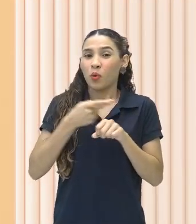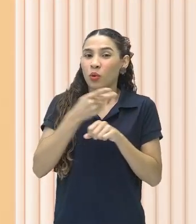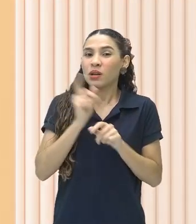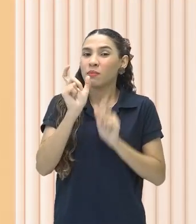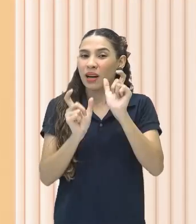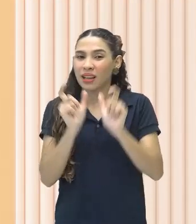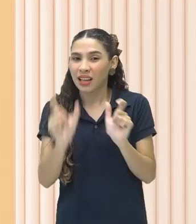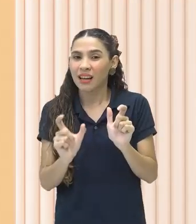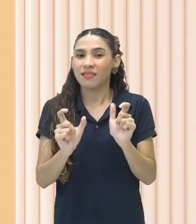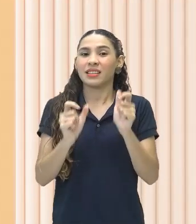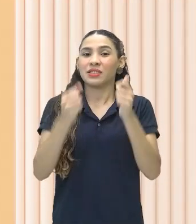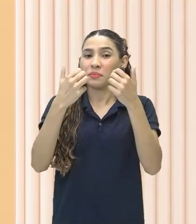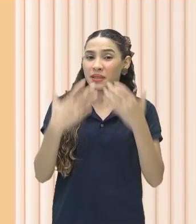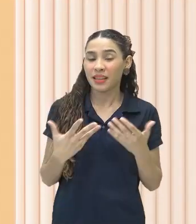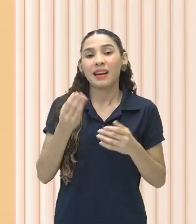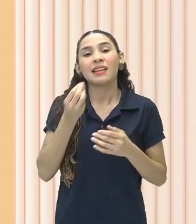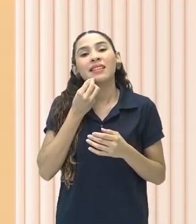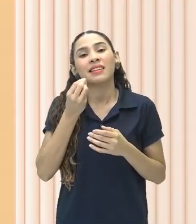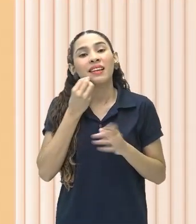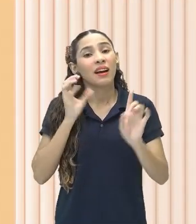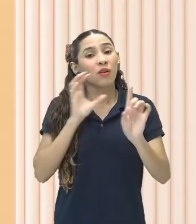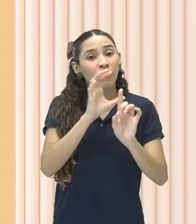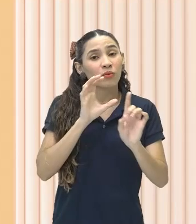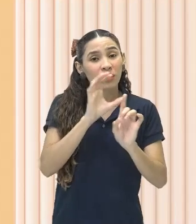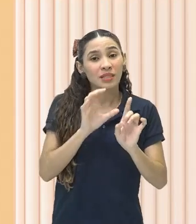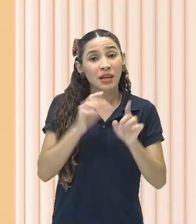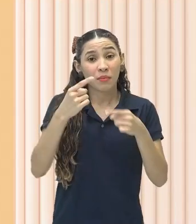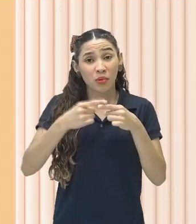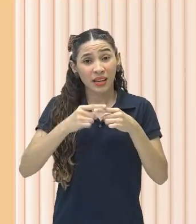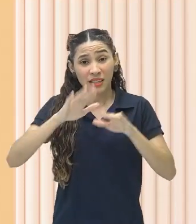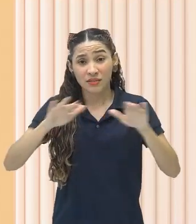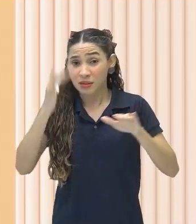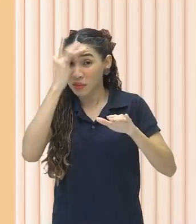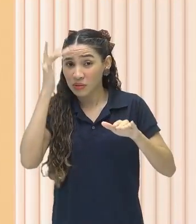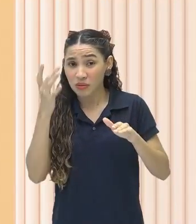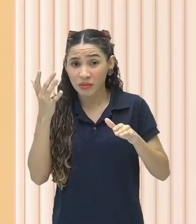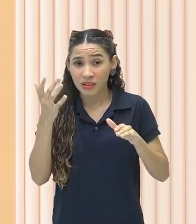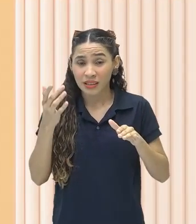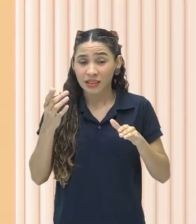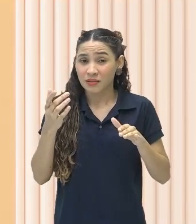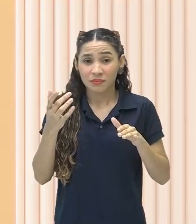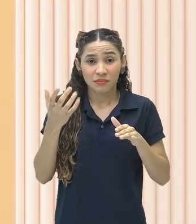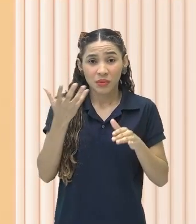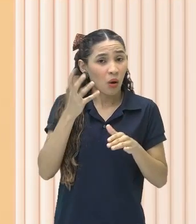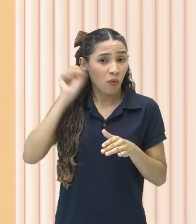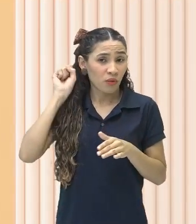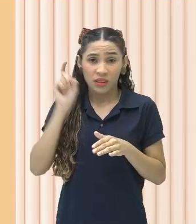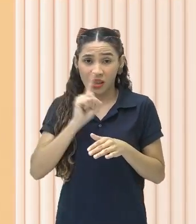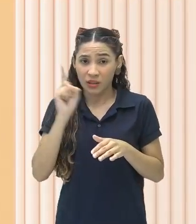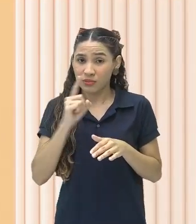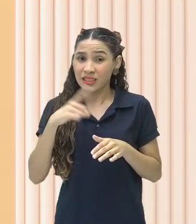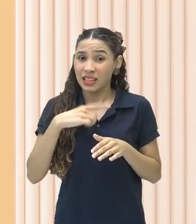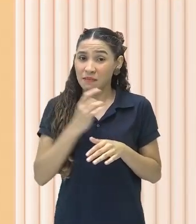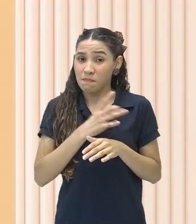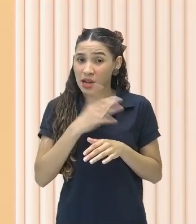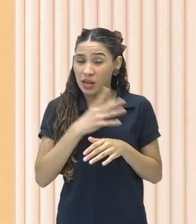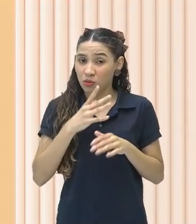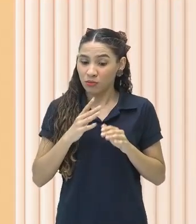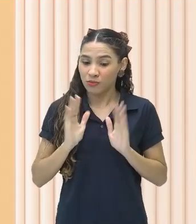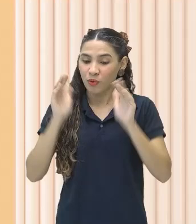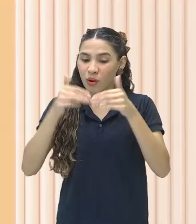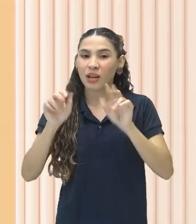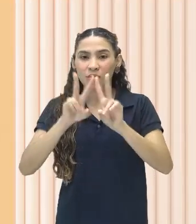para explicar e tentar, porque às vezes ninguém quer mais ouvir, ninguém tem medo de tocar no assunto, mas é um assunto